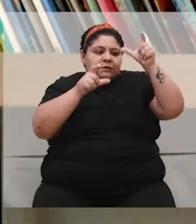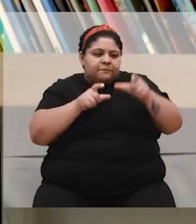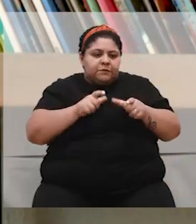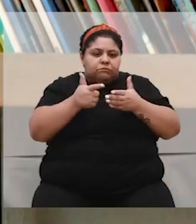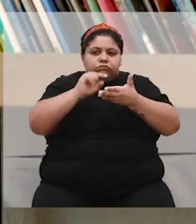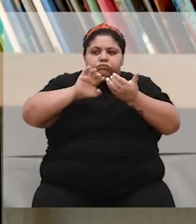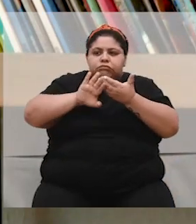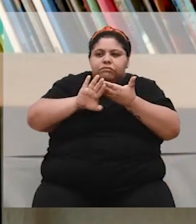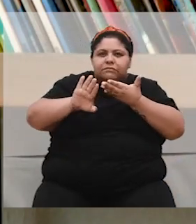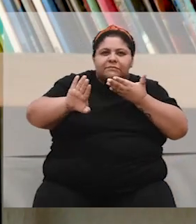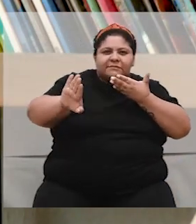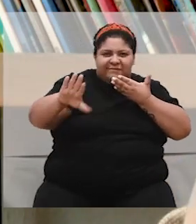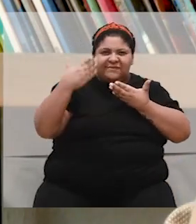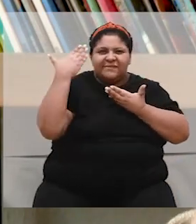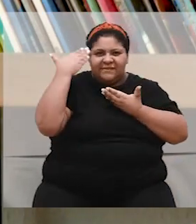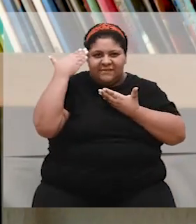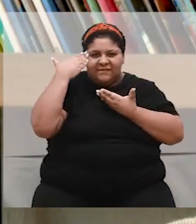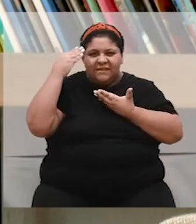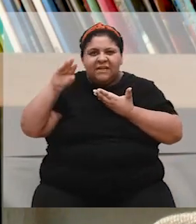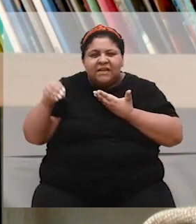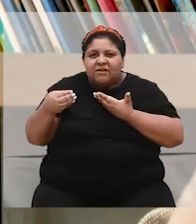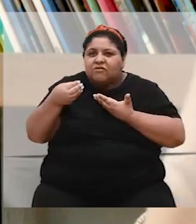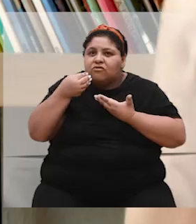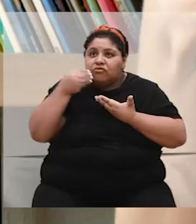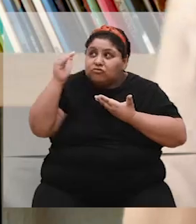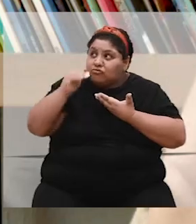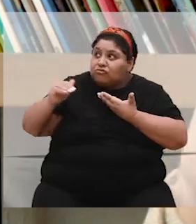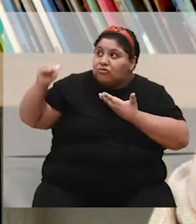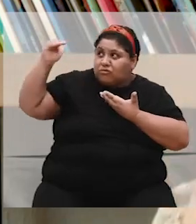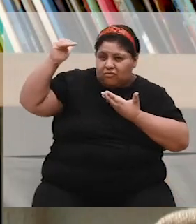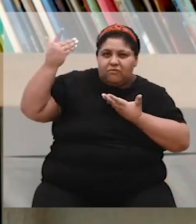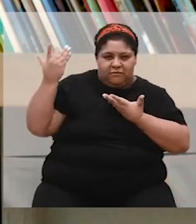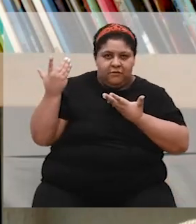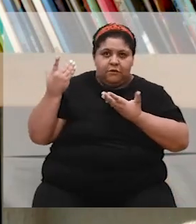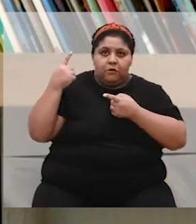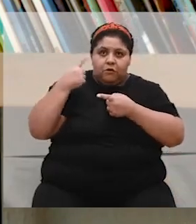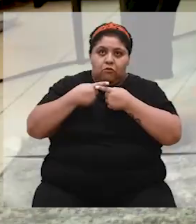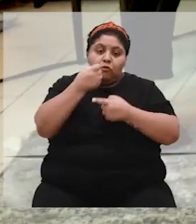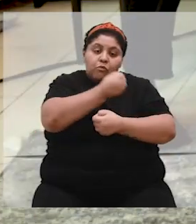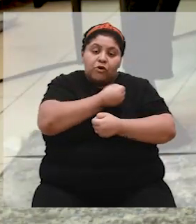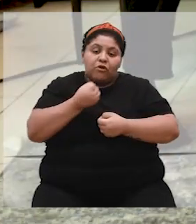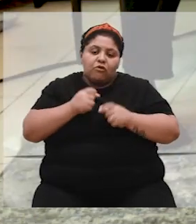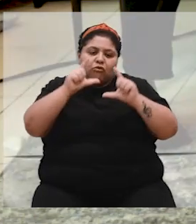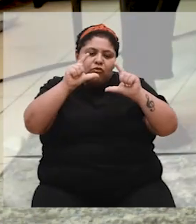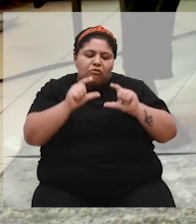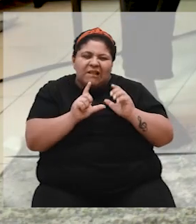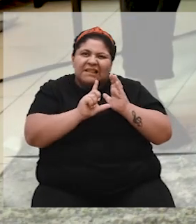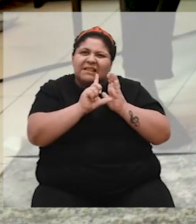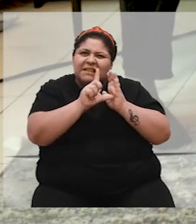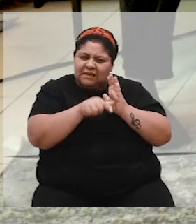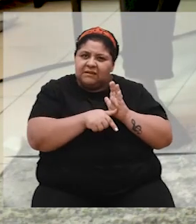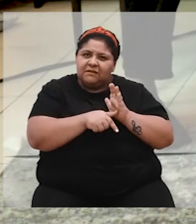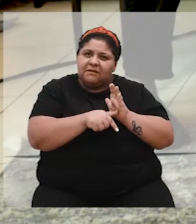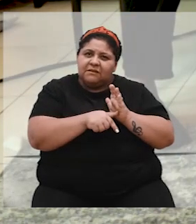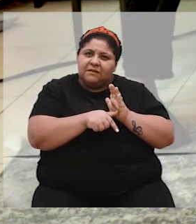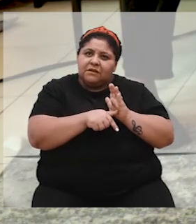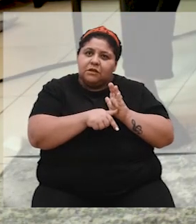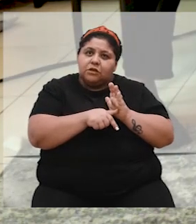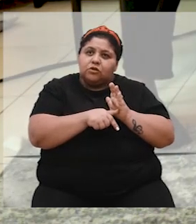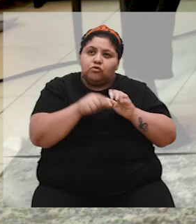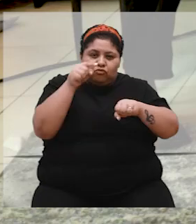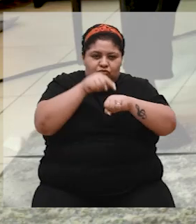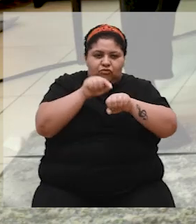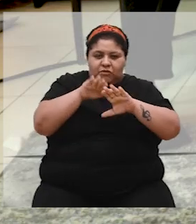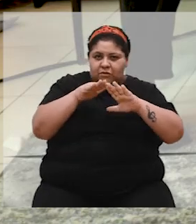afastado, né, da possibilidade de adultos? Porque o número se reduz depois da